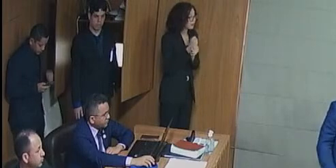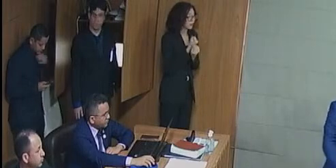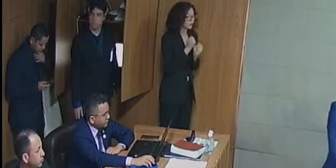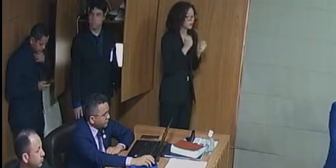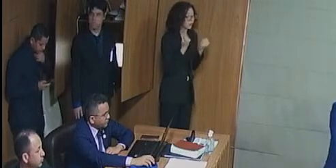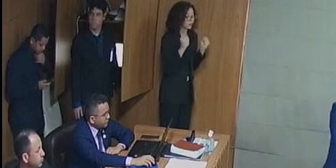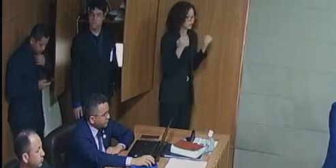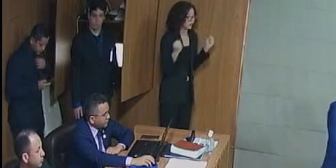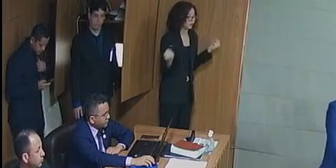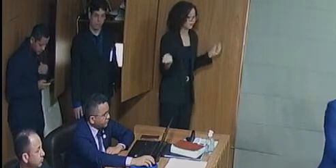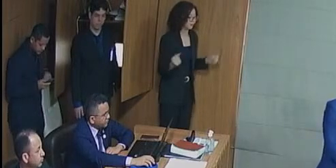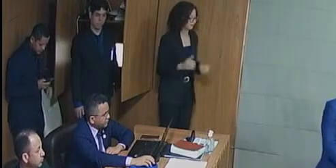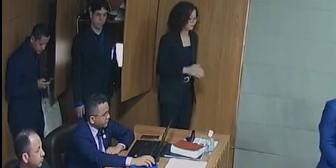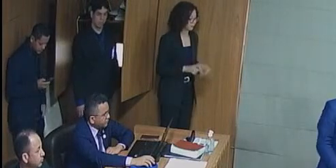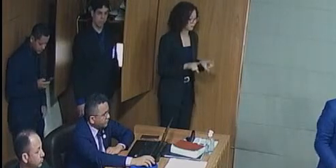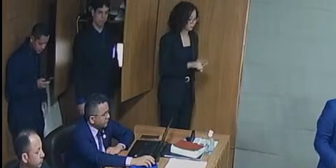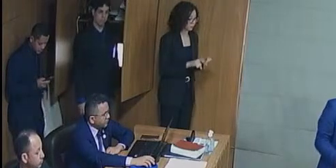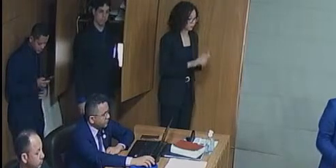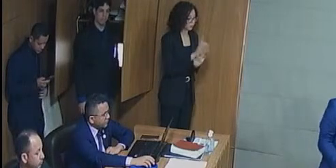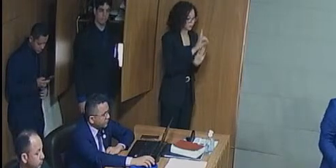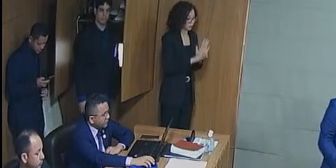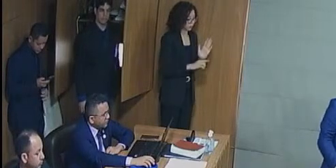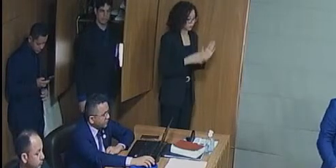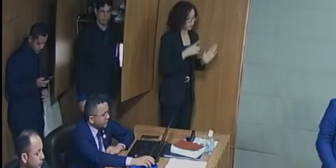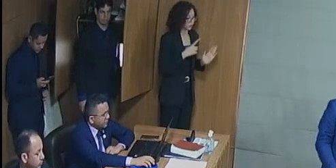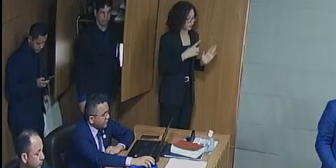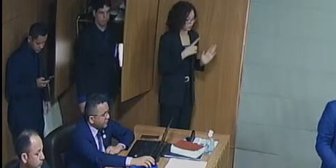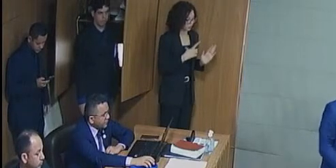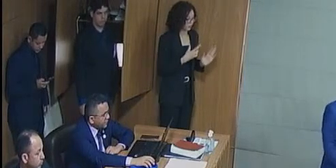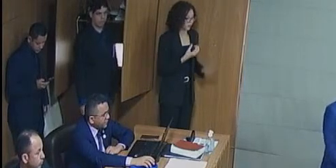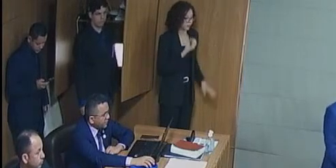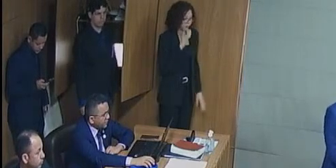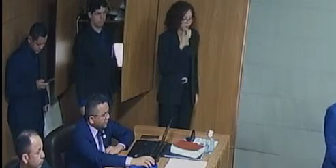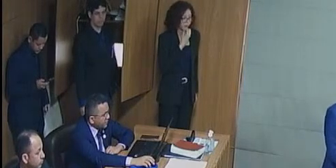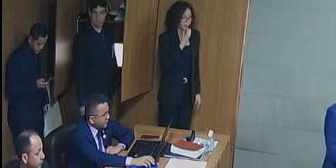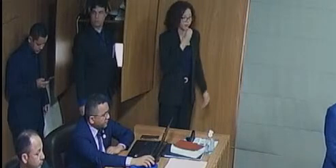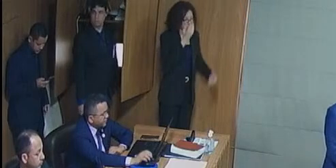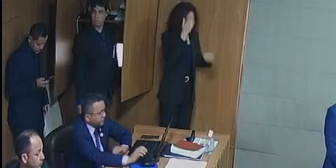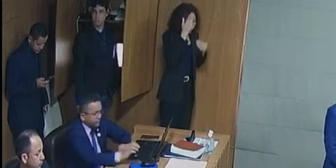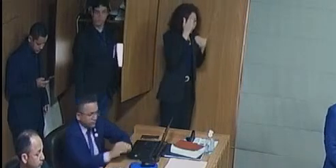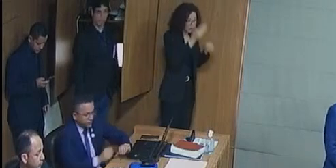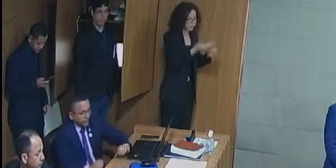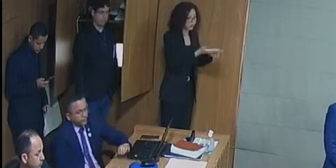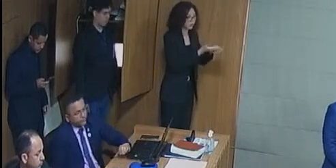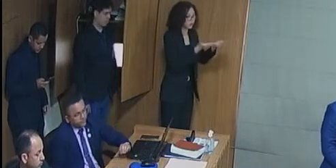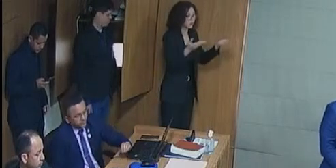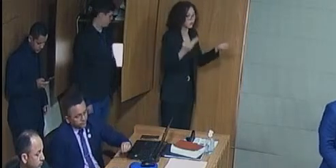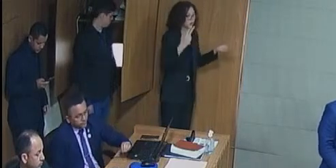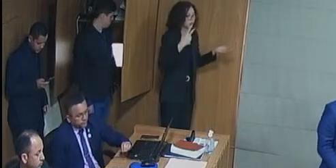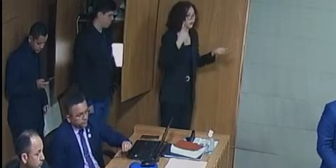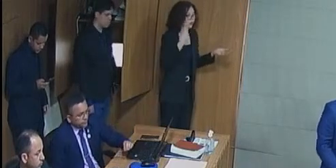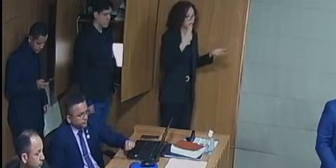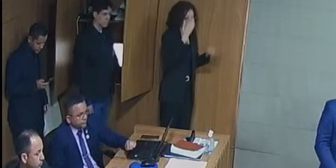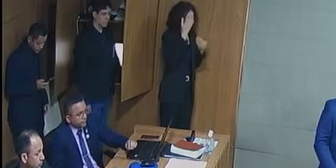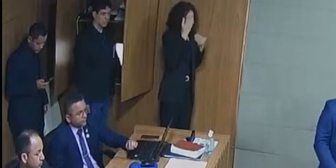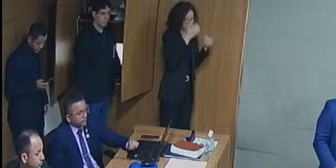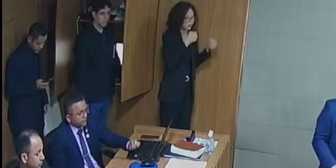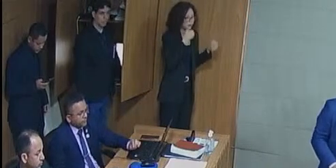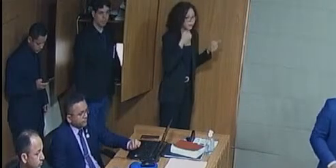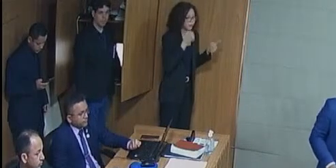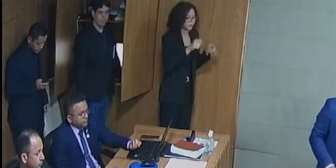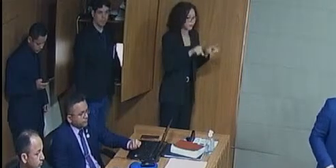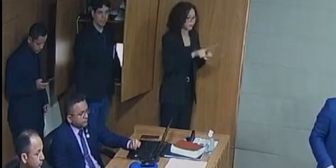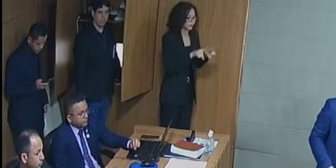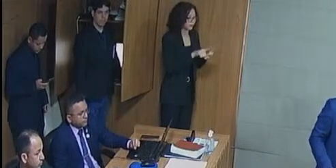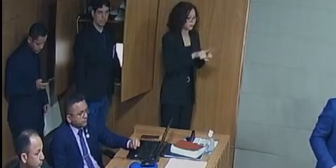grande sobretudo direito também tem que est do lado Agradeço aos senhores vereadores agradeço a imprensa